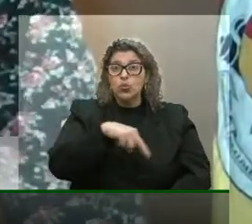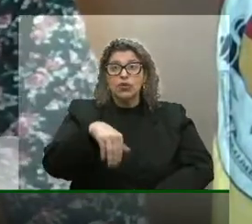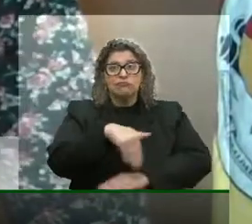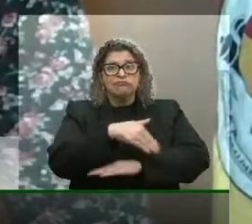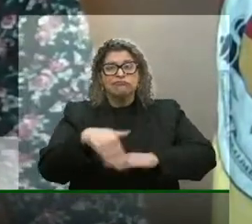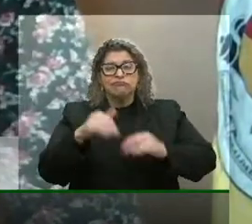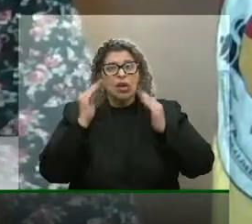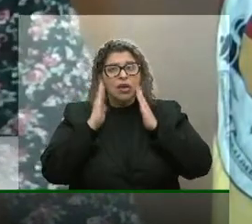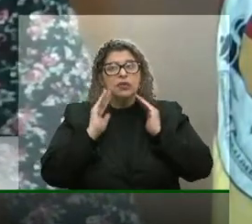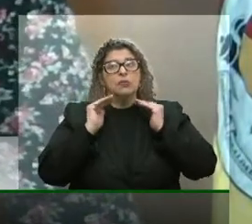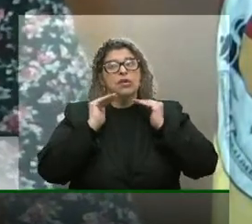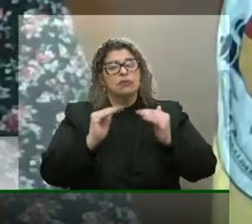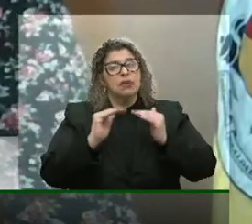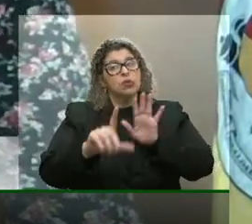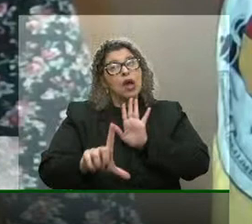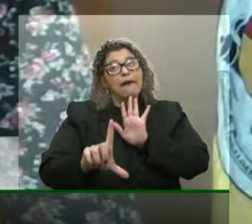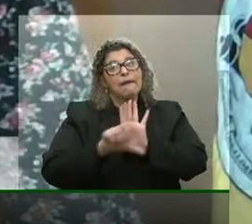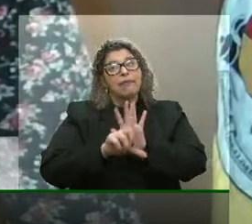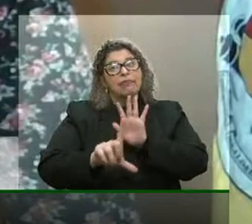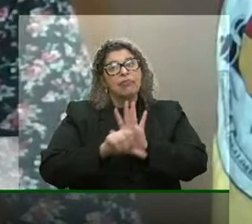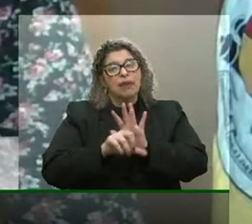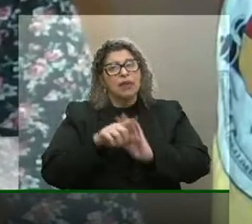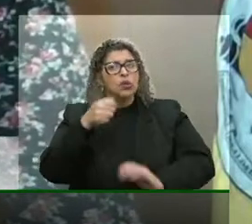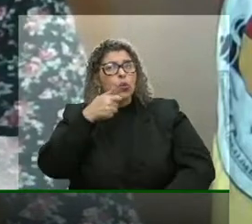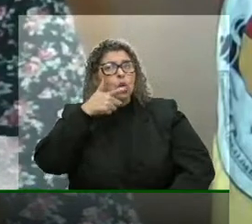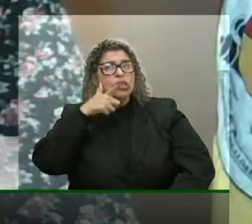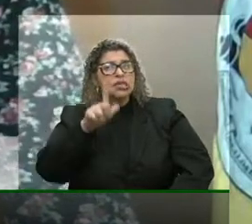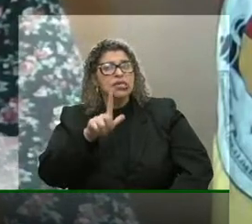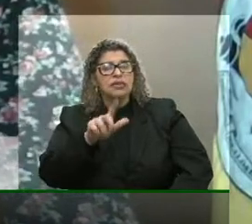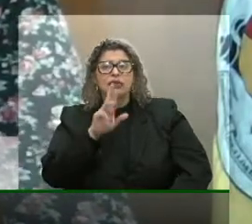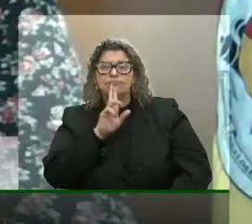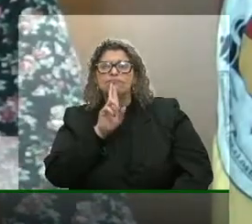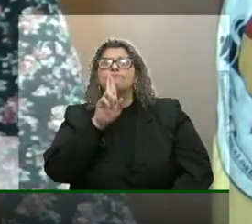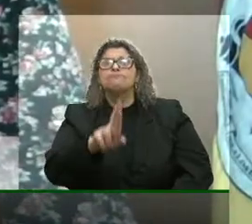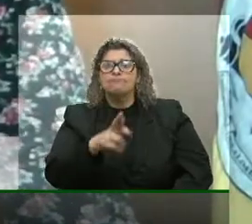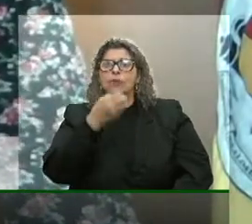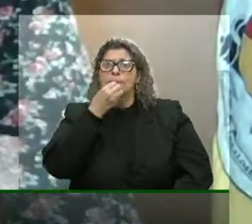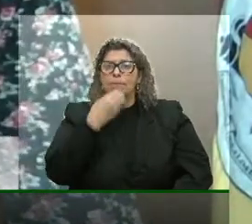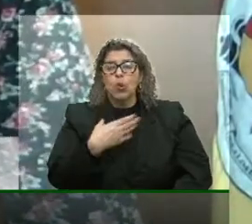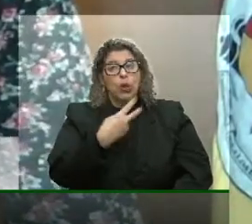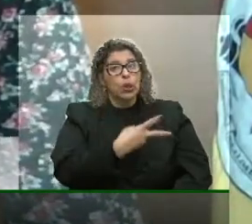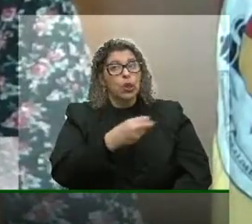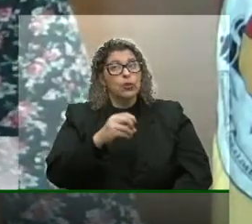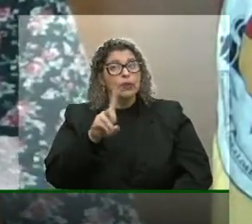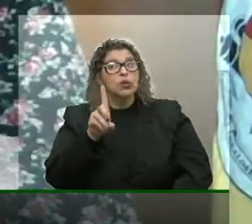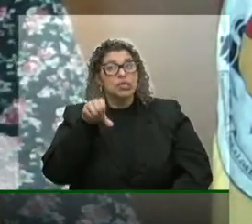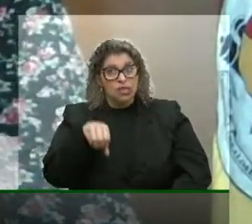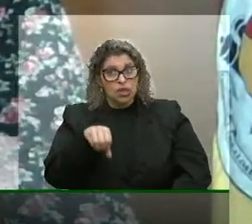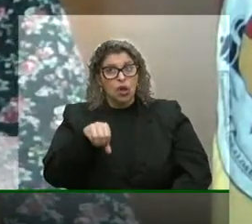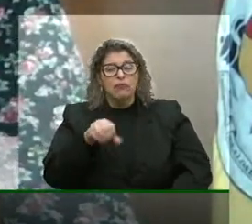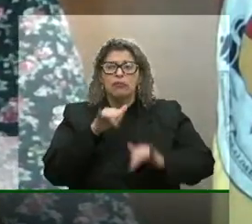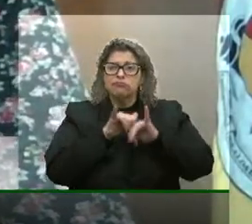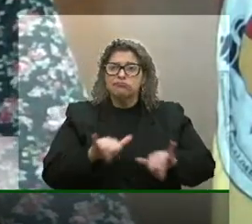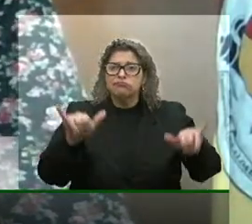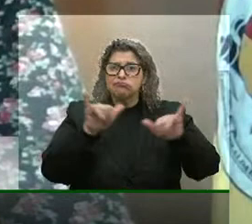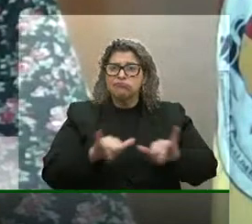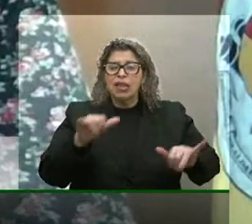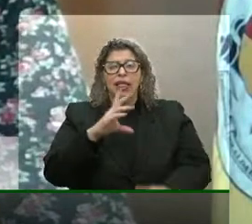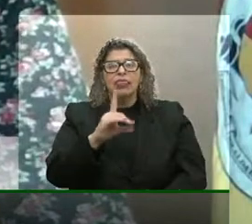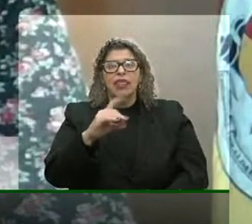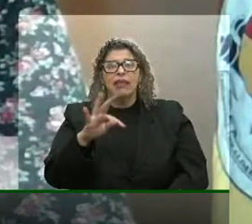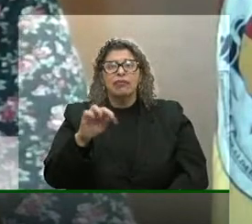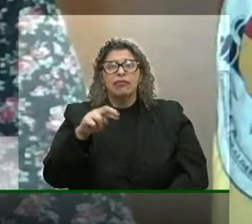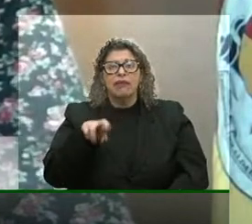respeitando a legislação. Temos obtido bons resultados. Em 2019, segundo o publicado do